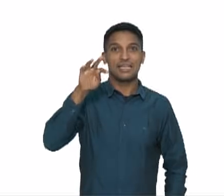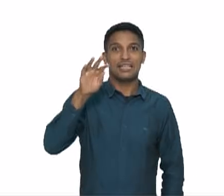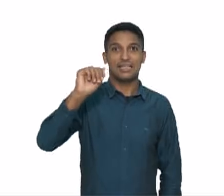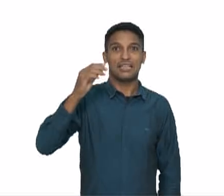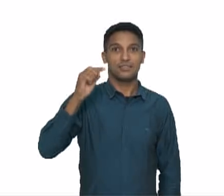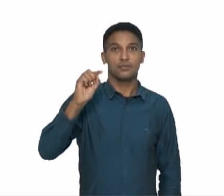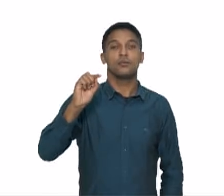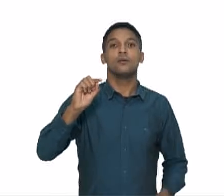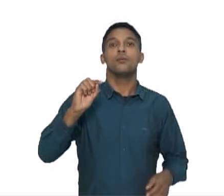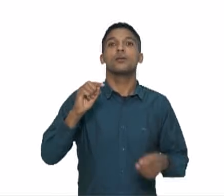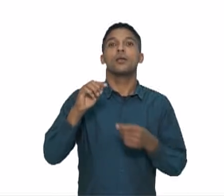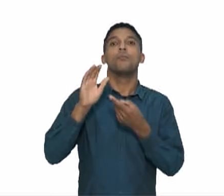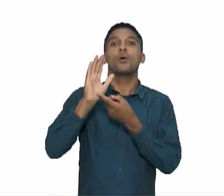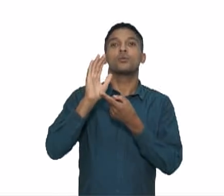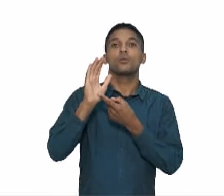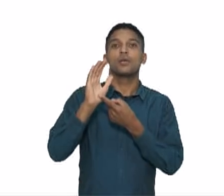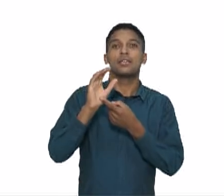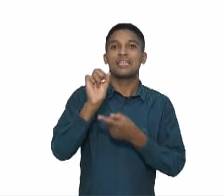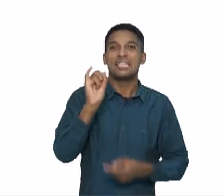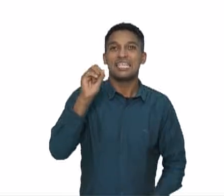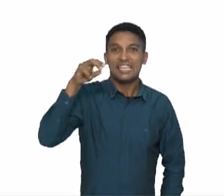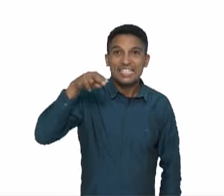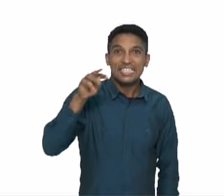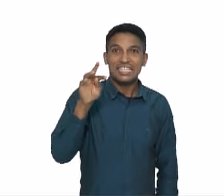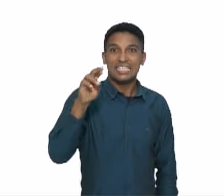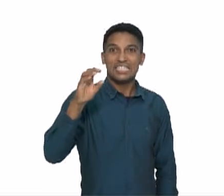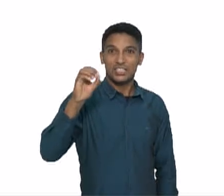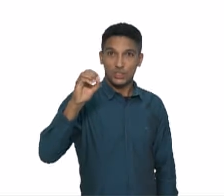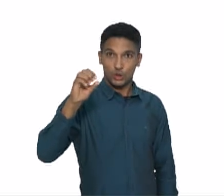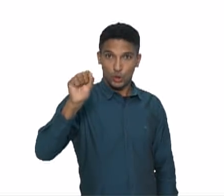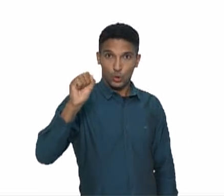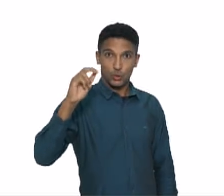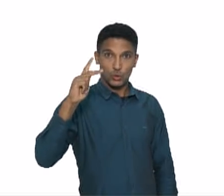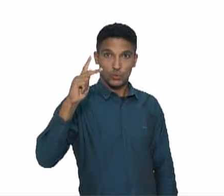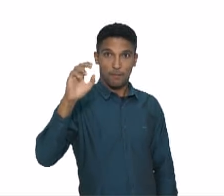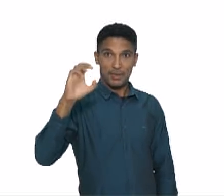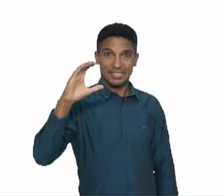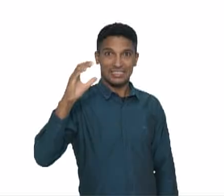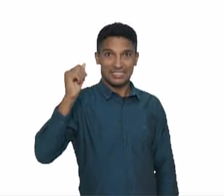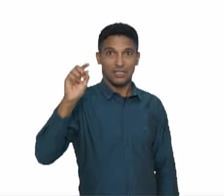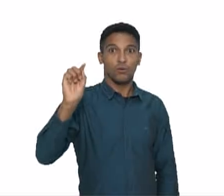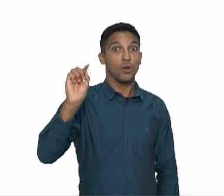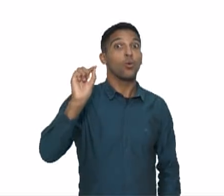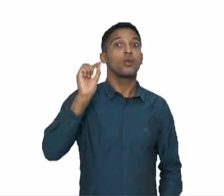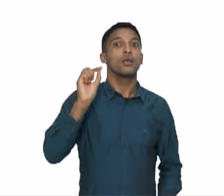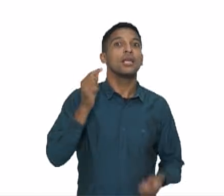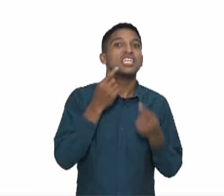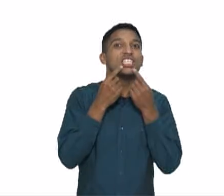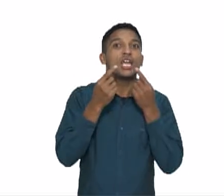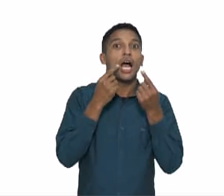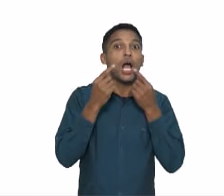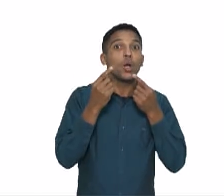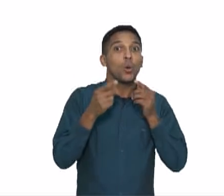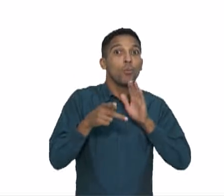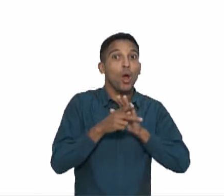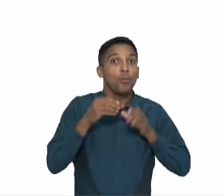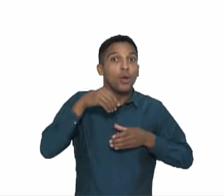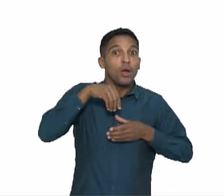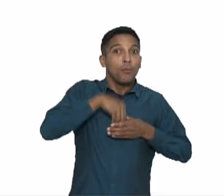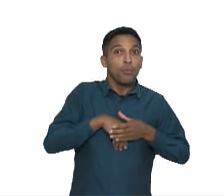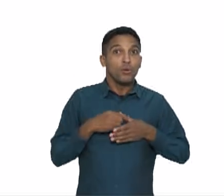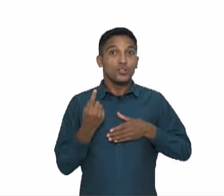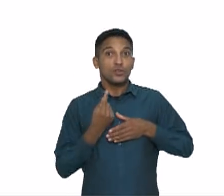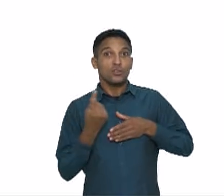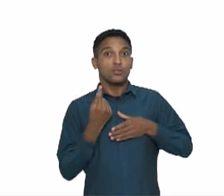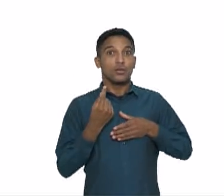psicológica, diálogo da menina consigo própria. Há poucas ações, mas a menina ruiva está sentada em um degrau